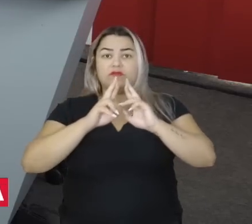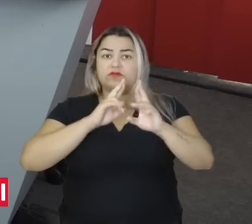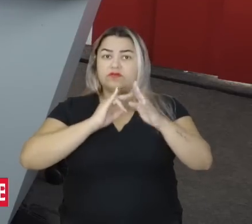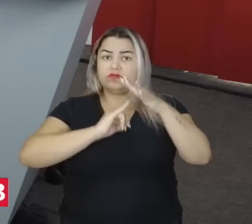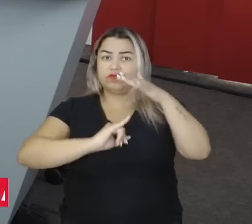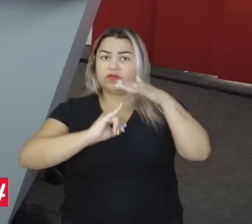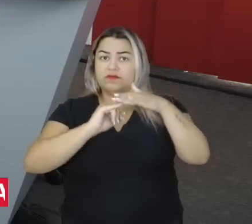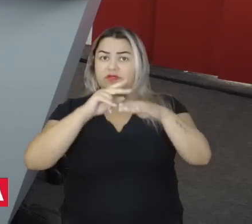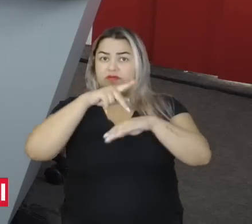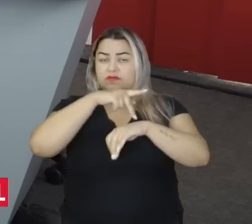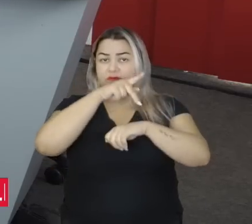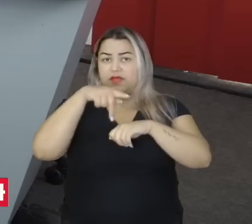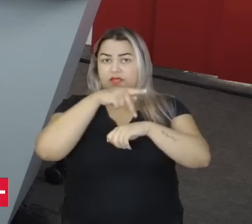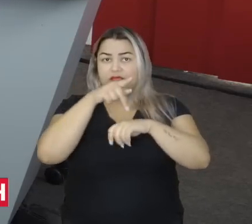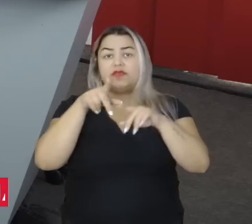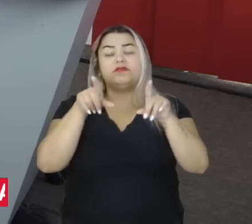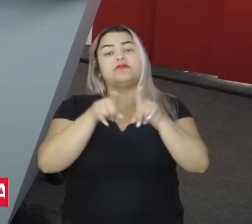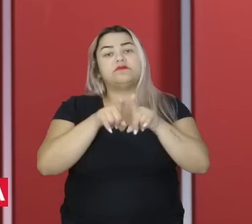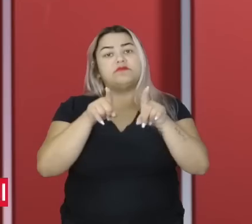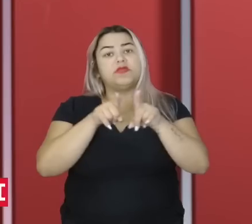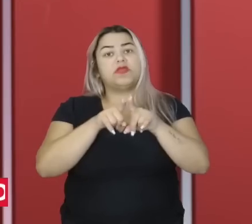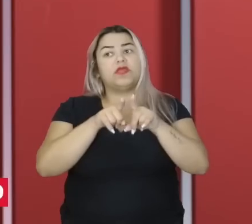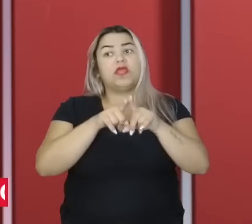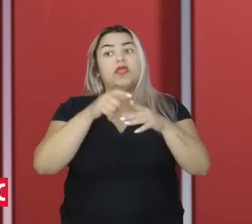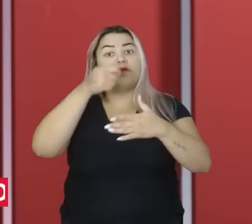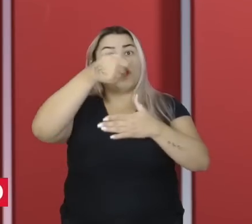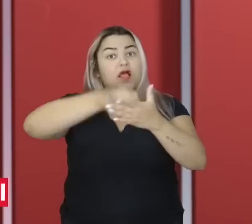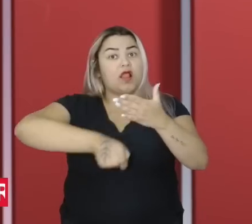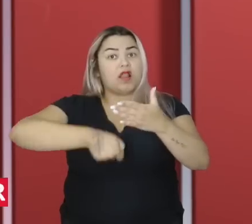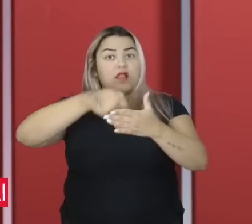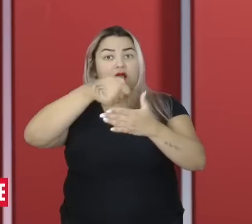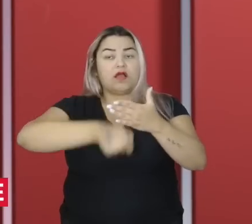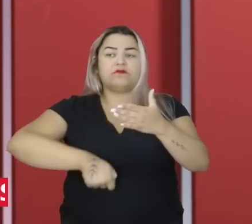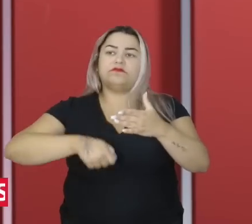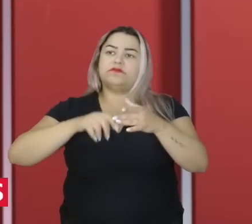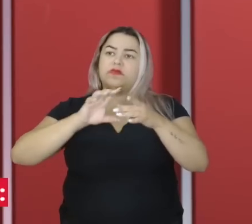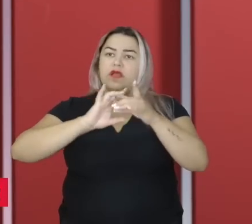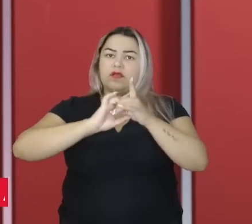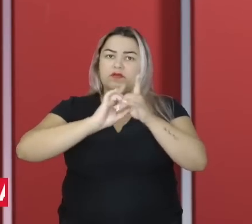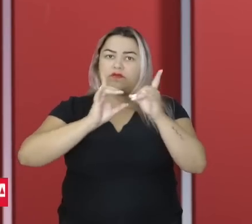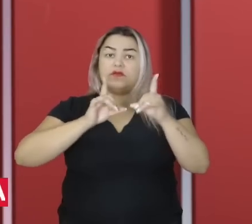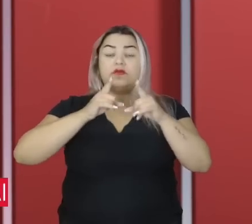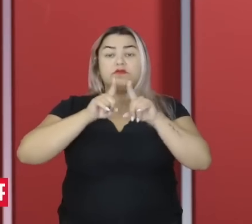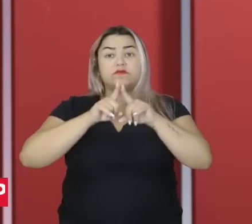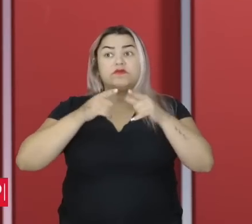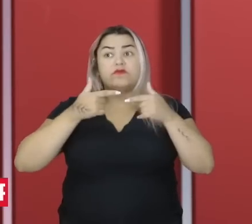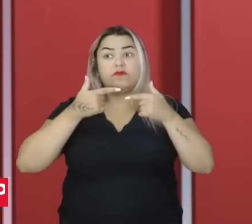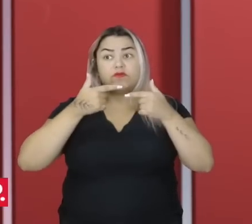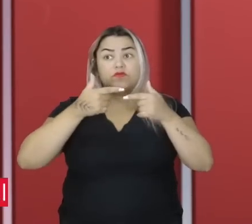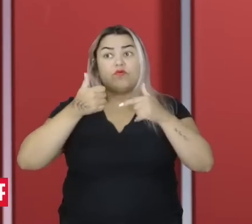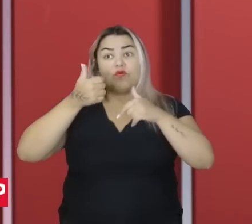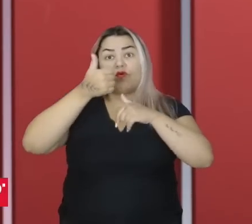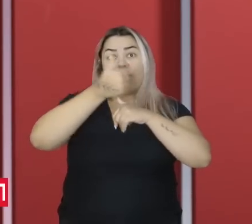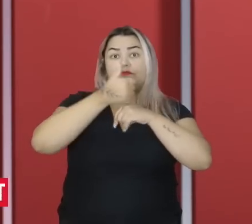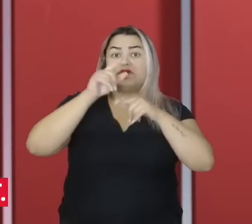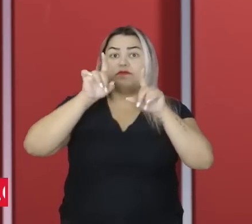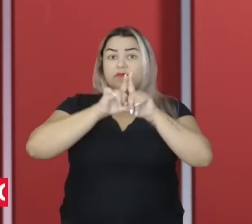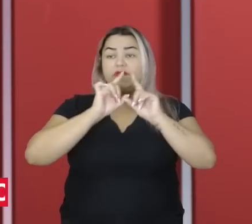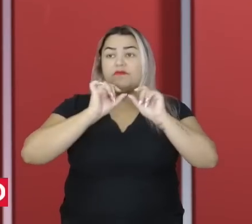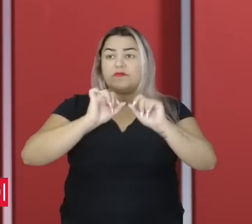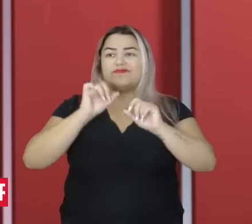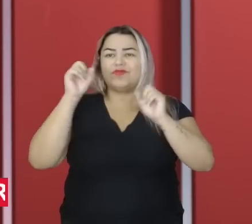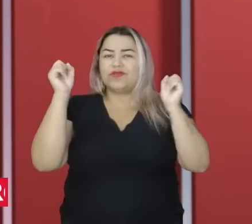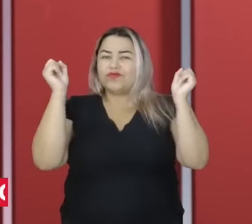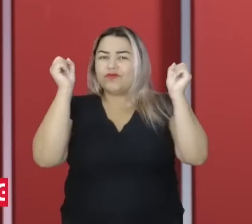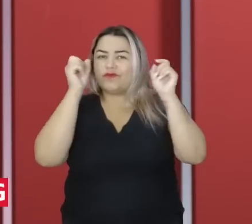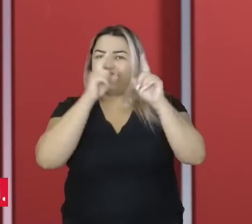institucional do país e também da luta para efetivarmos a democracia. Enfrentamos um golpe, enfrentamos uma situação bem